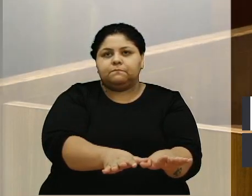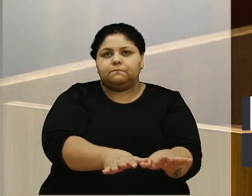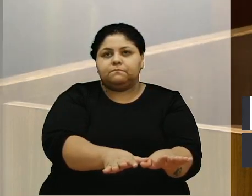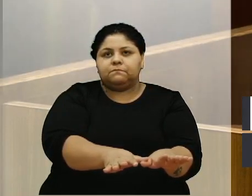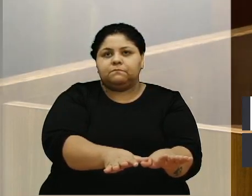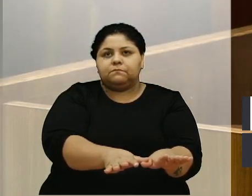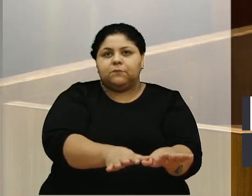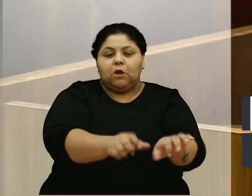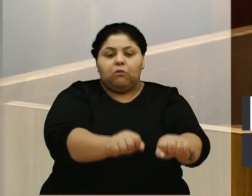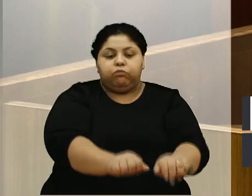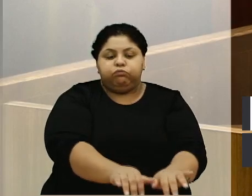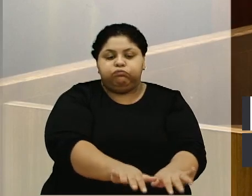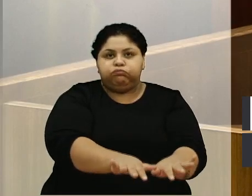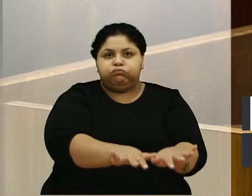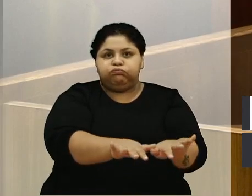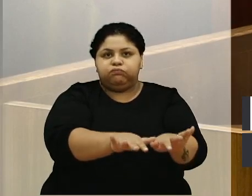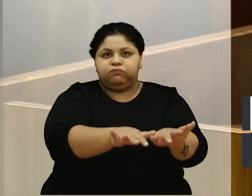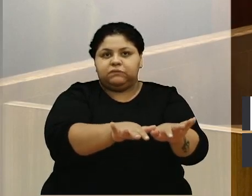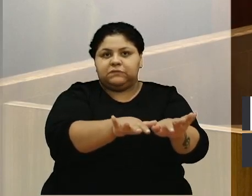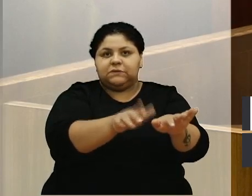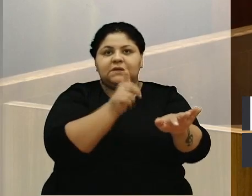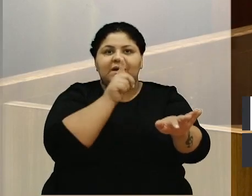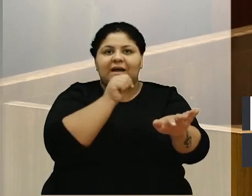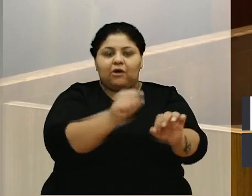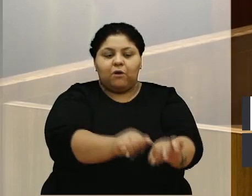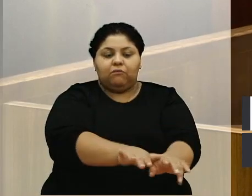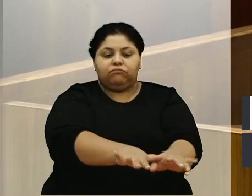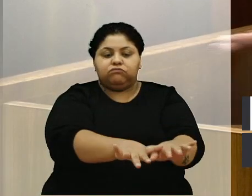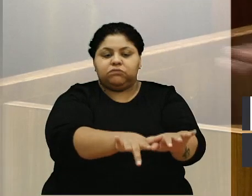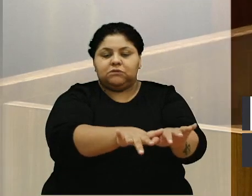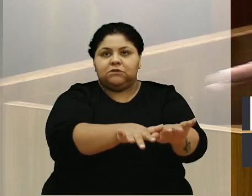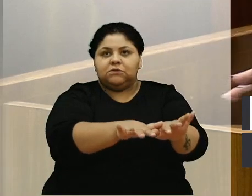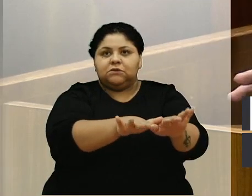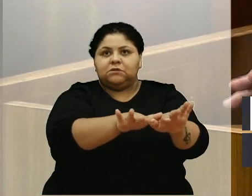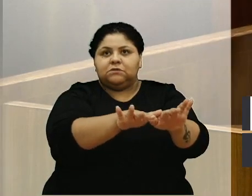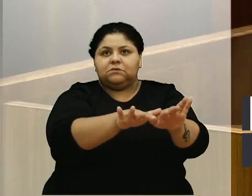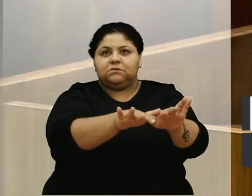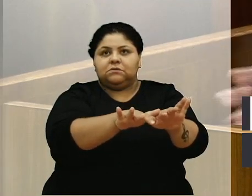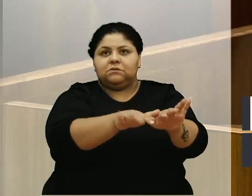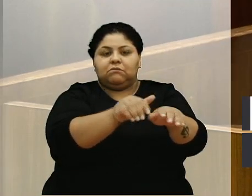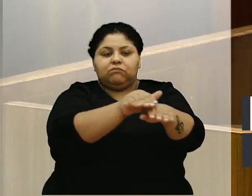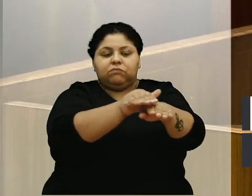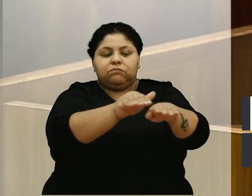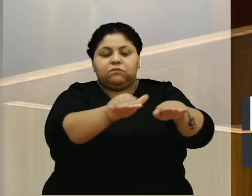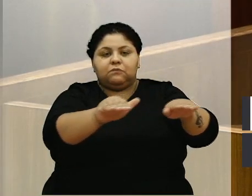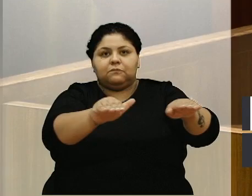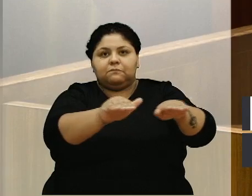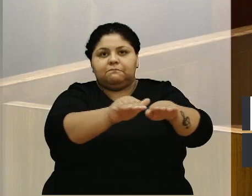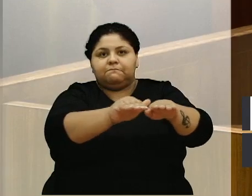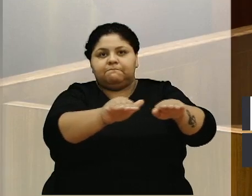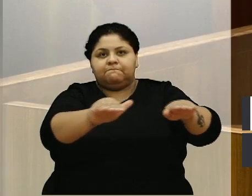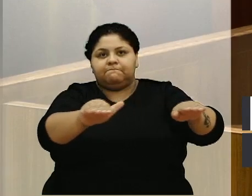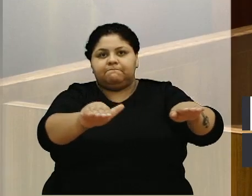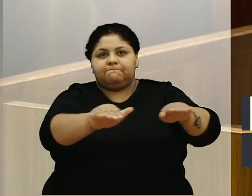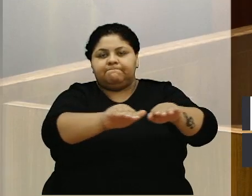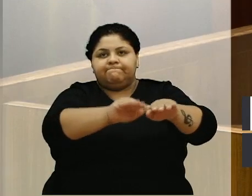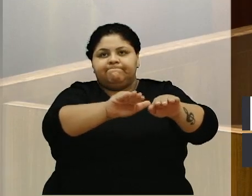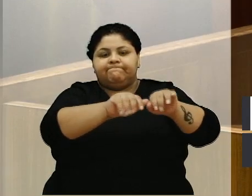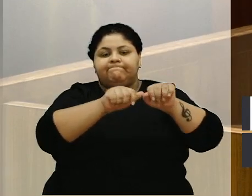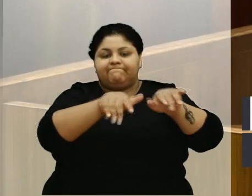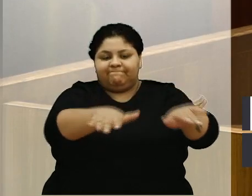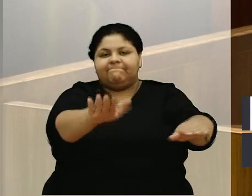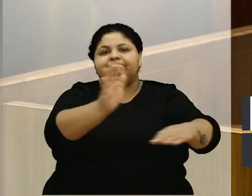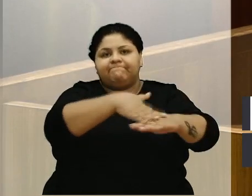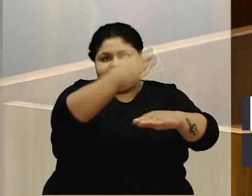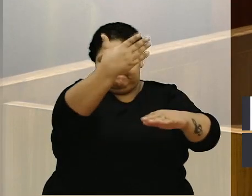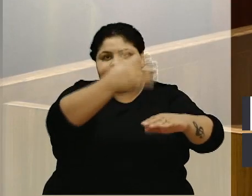elevando, né, levantando o leito do rio, vamos dizer assim, né, e a água fica mais rasa. Então, para ele sair fora do rio, é muito mais.